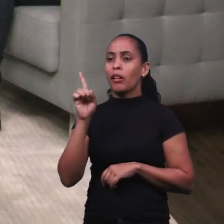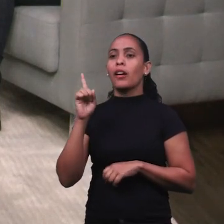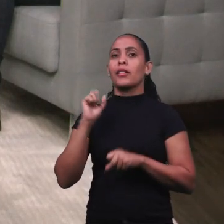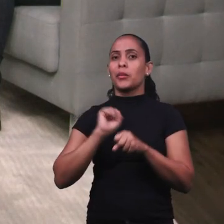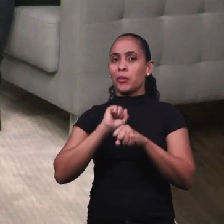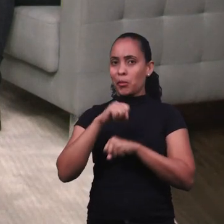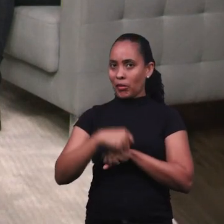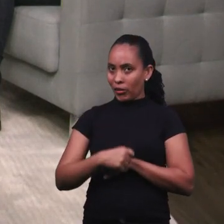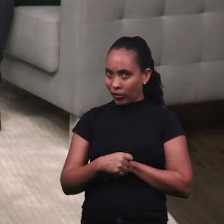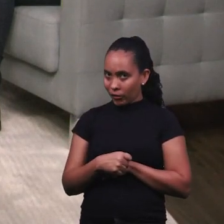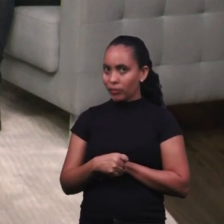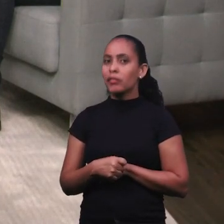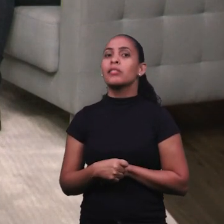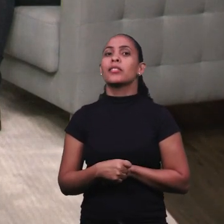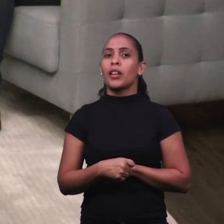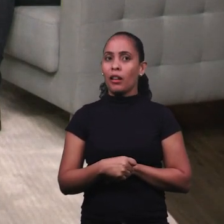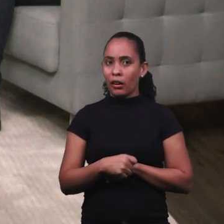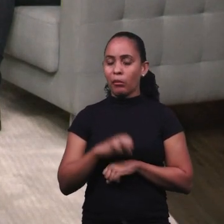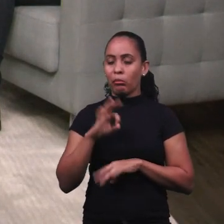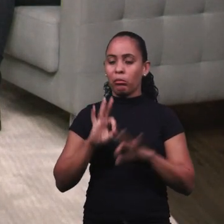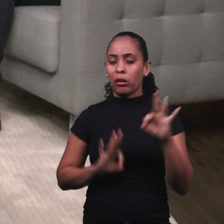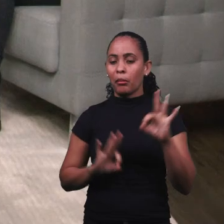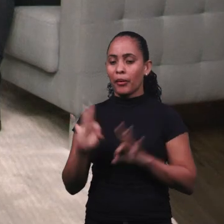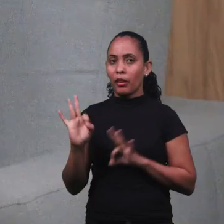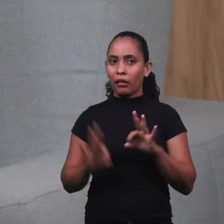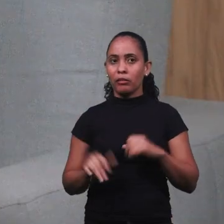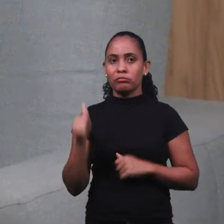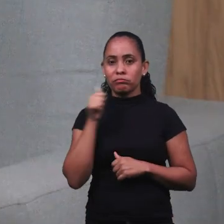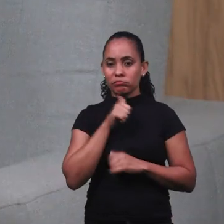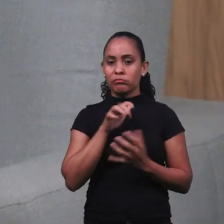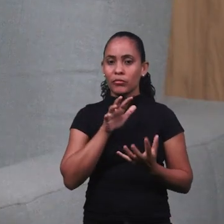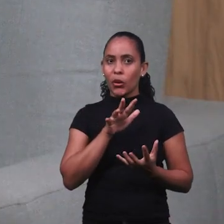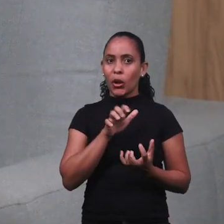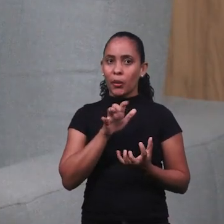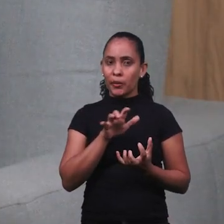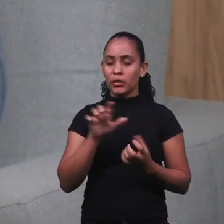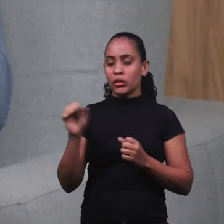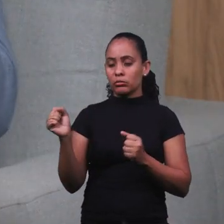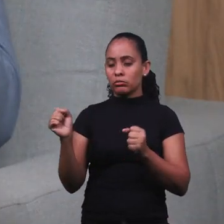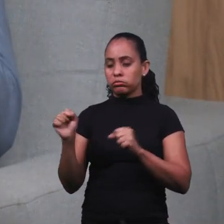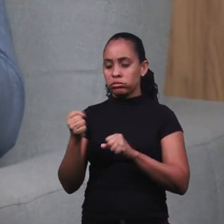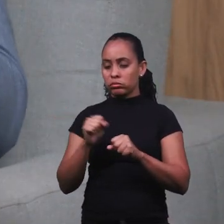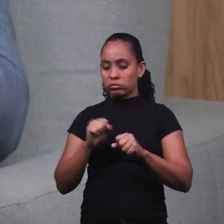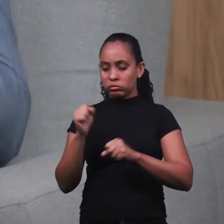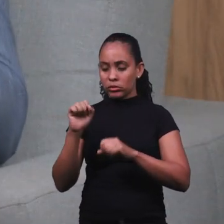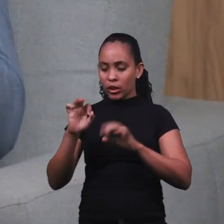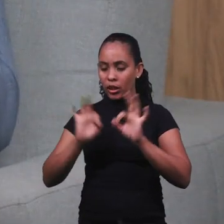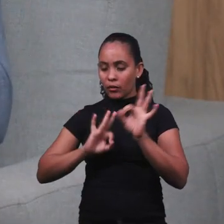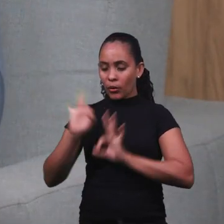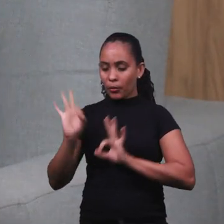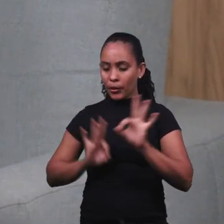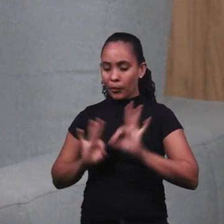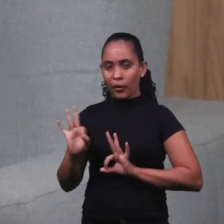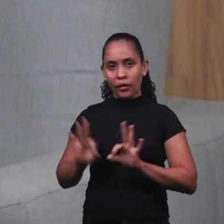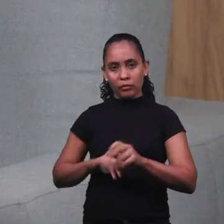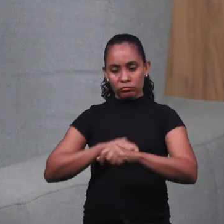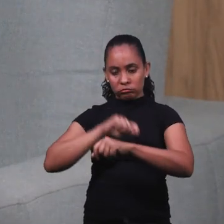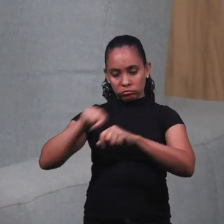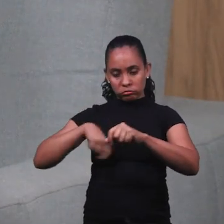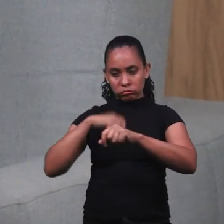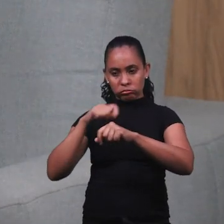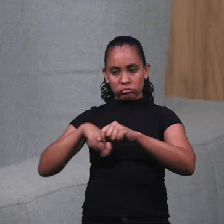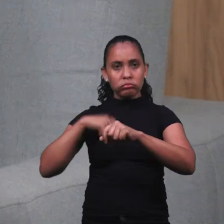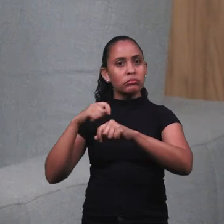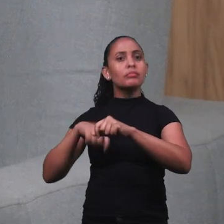num seminário, por exemplo, é feito pelas mãos de irmãs idosas, de irmãos idosos que estão lá dentro da